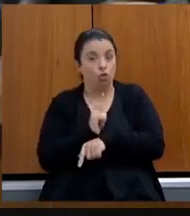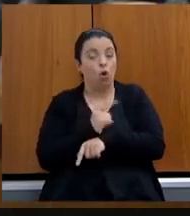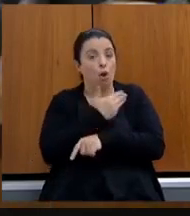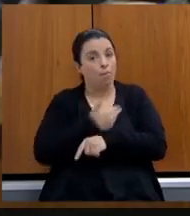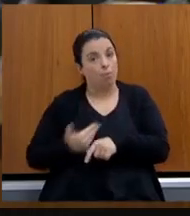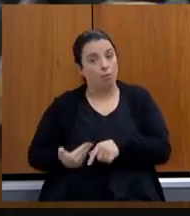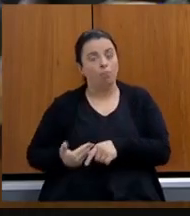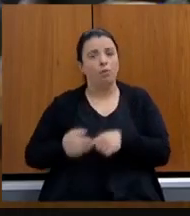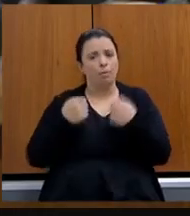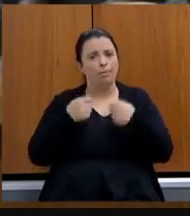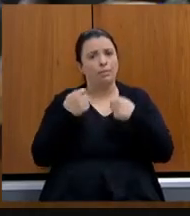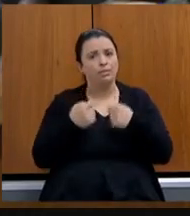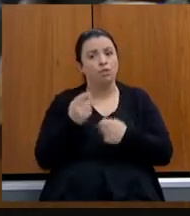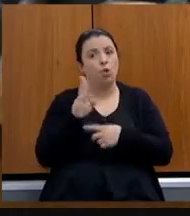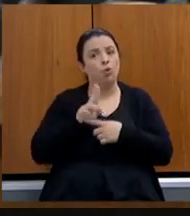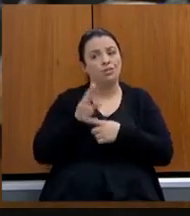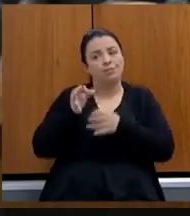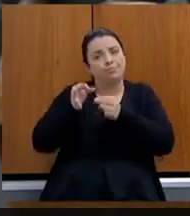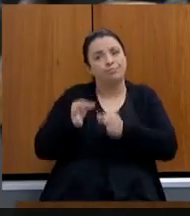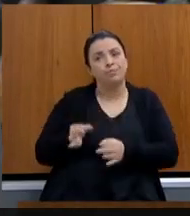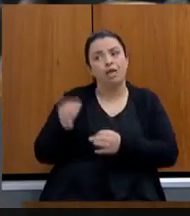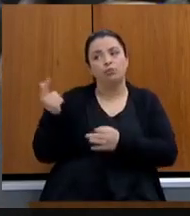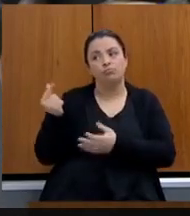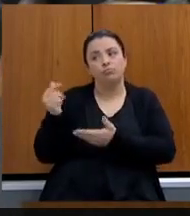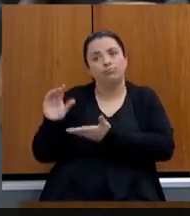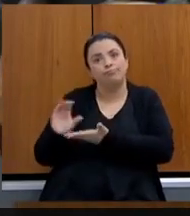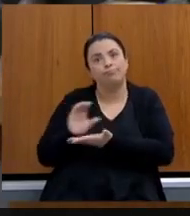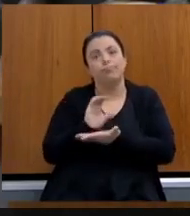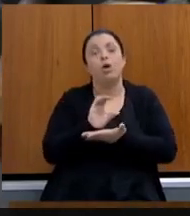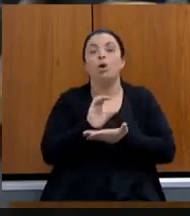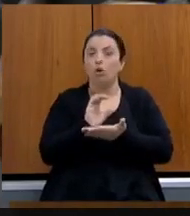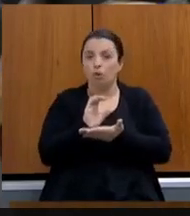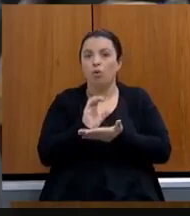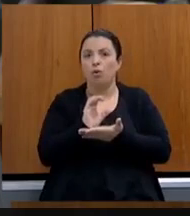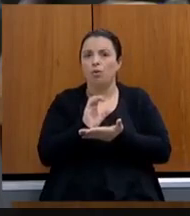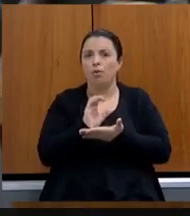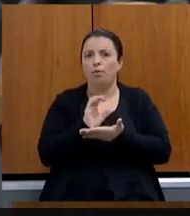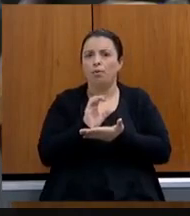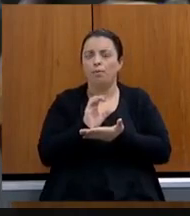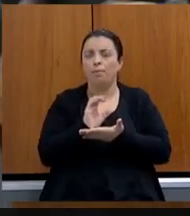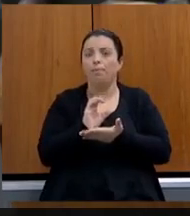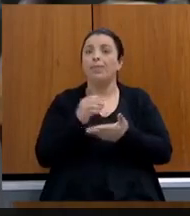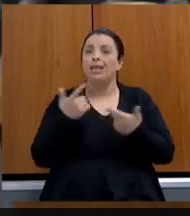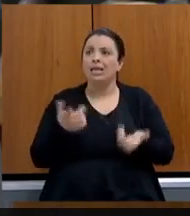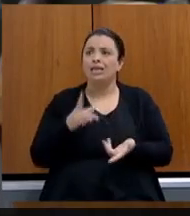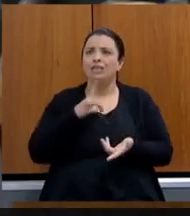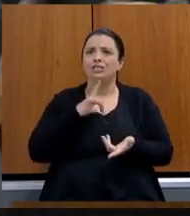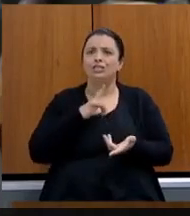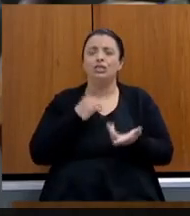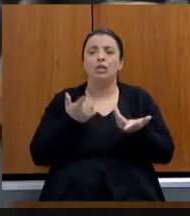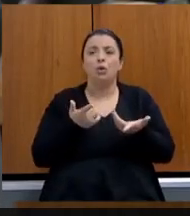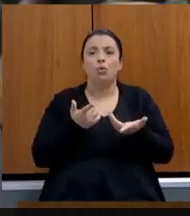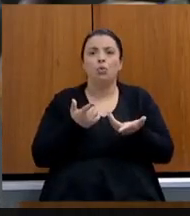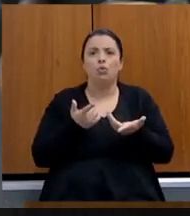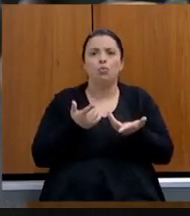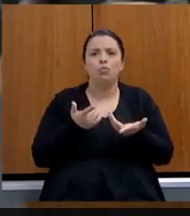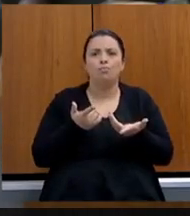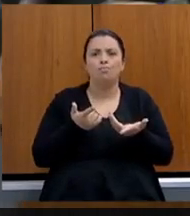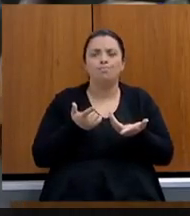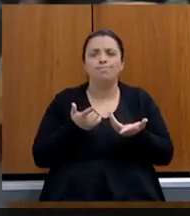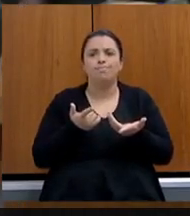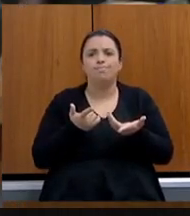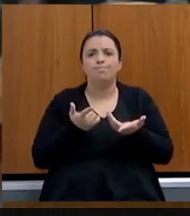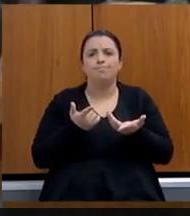de fazer o bom uso dos recursos públicos né e tínhamos uma sim é de sobra de Espaço De Espaço